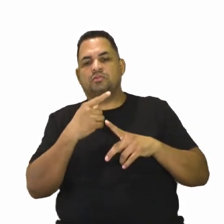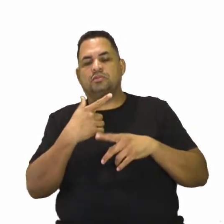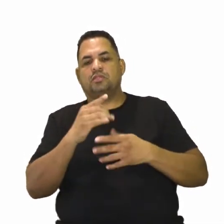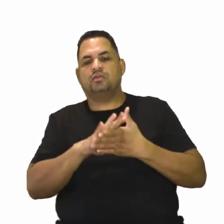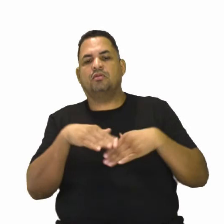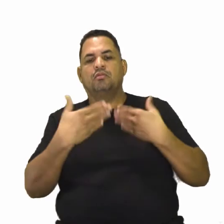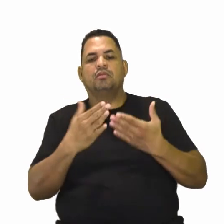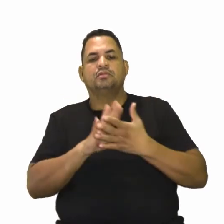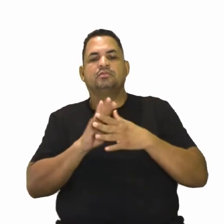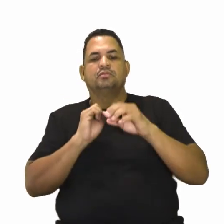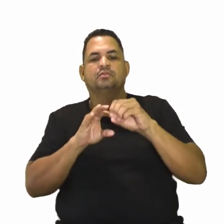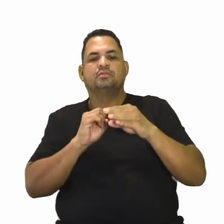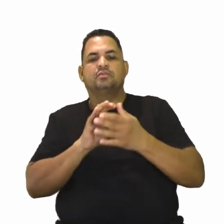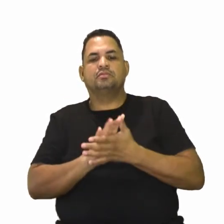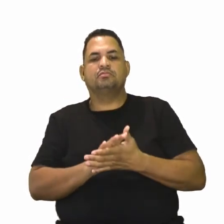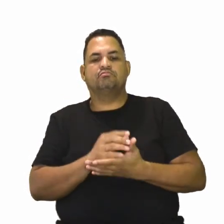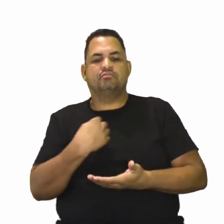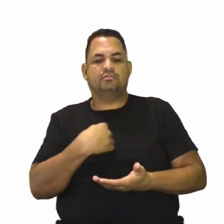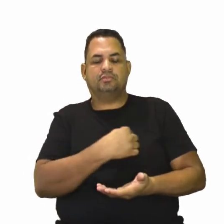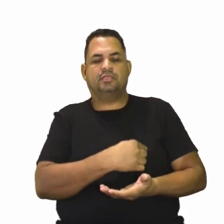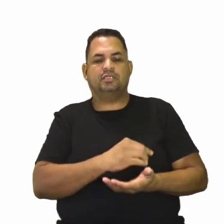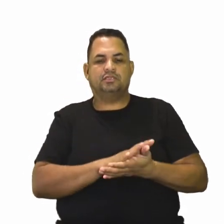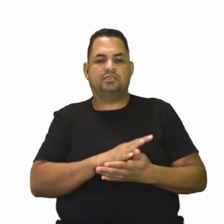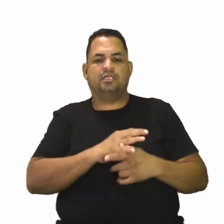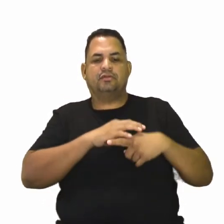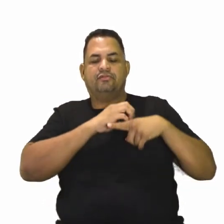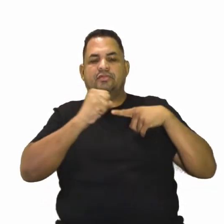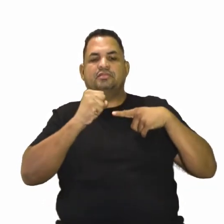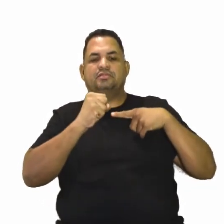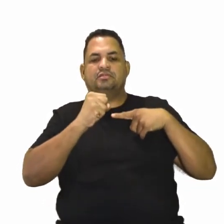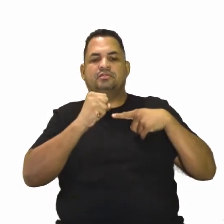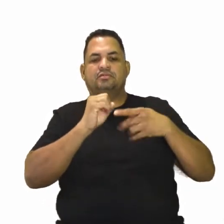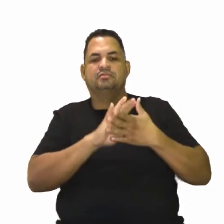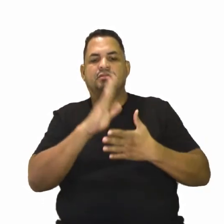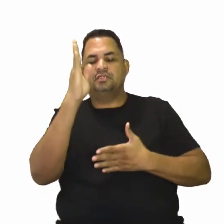na educação, a China ganha de 8-0 para o Brasil.